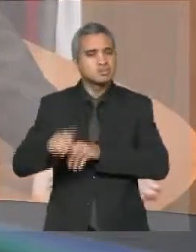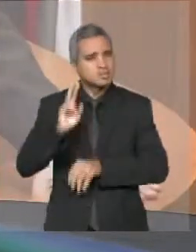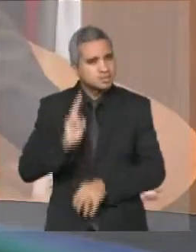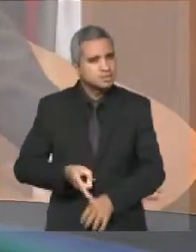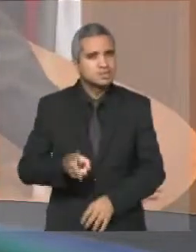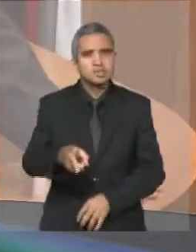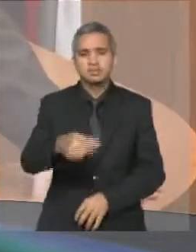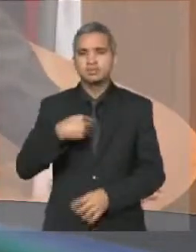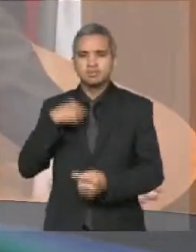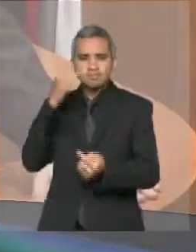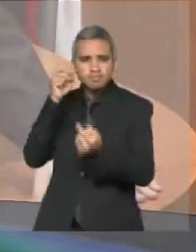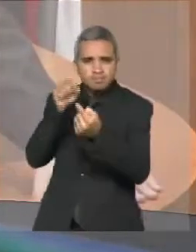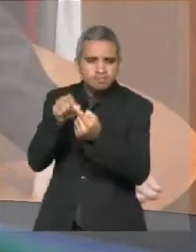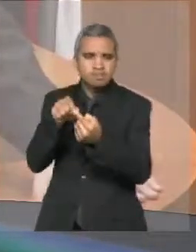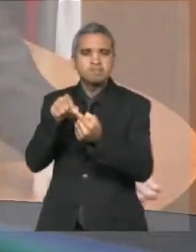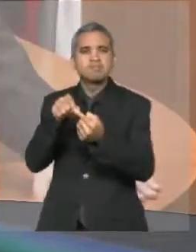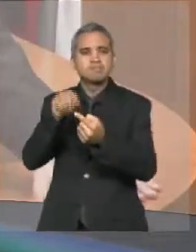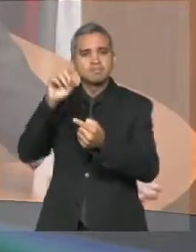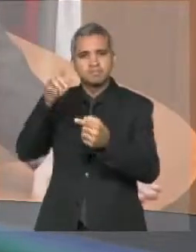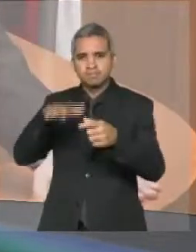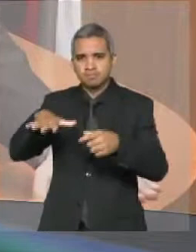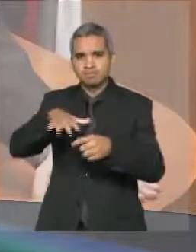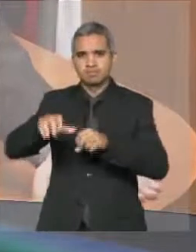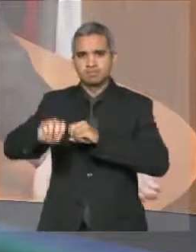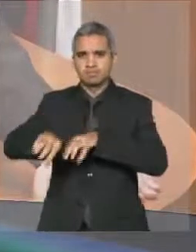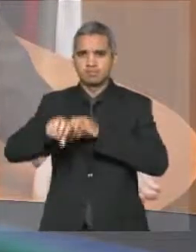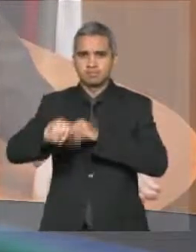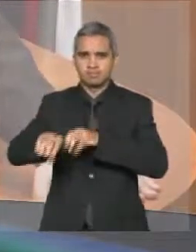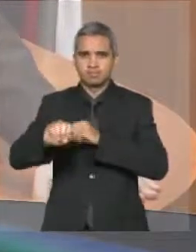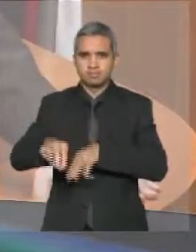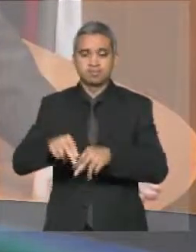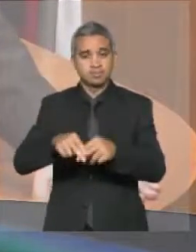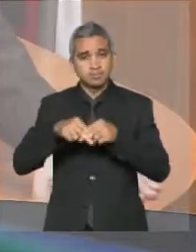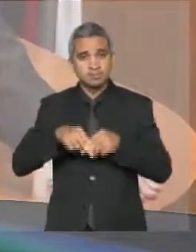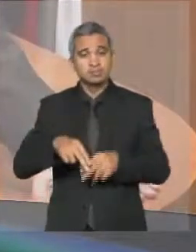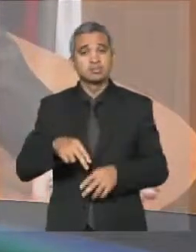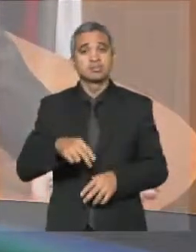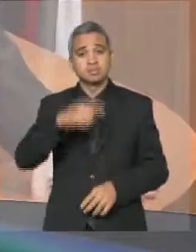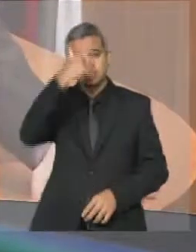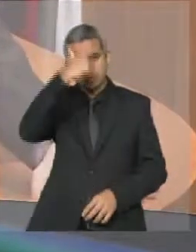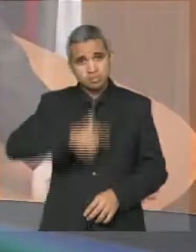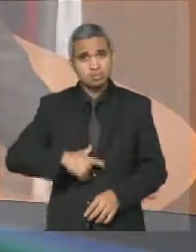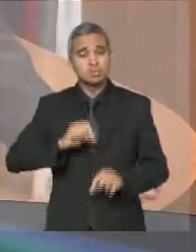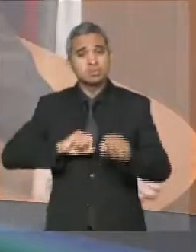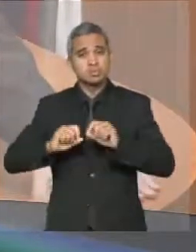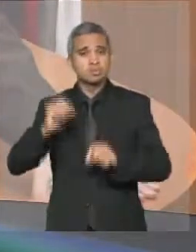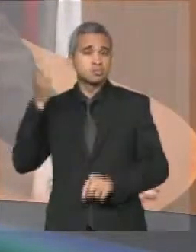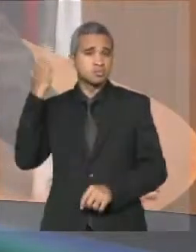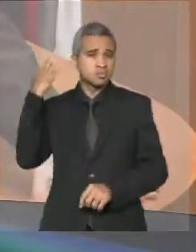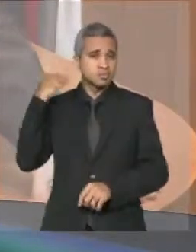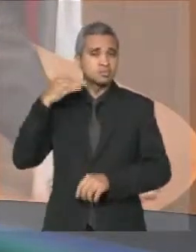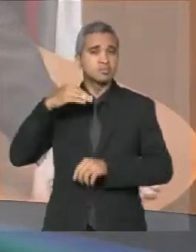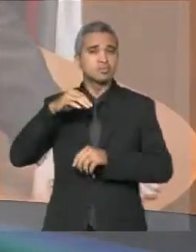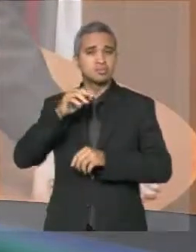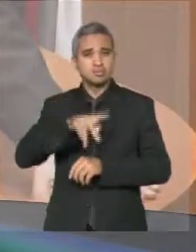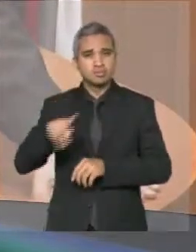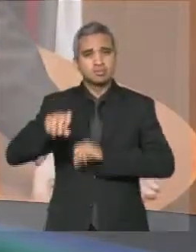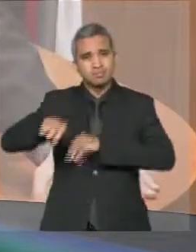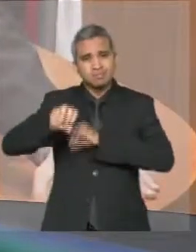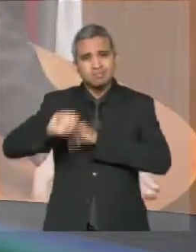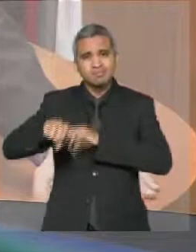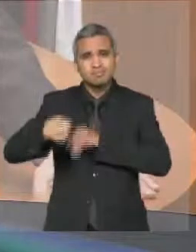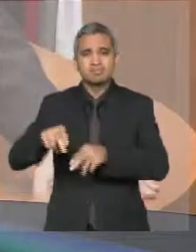luta. A militância na educação me trouxe essa representatividade e eu não poderia construir um mandato distante